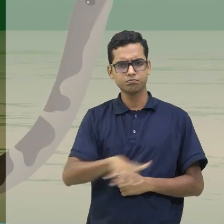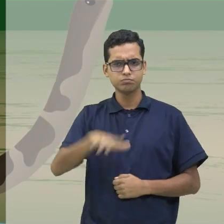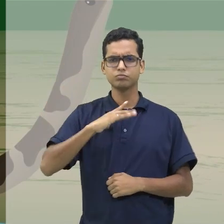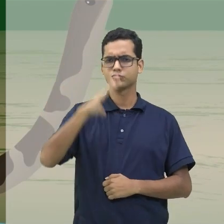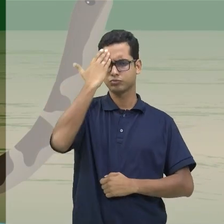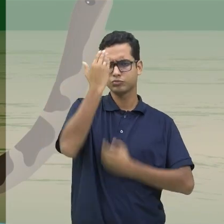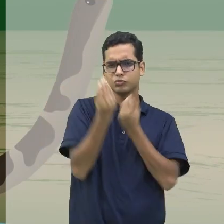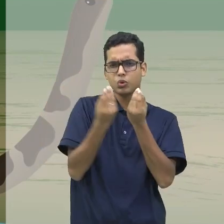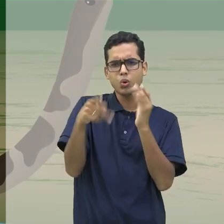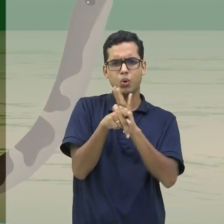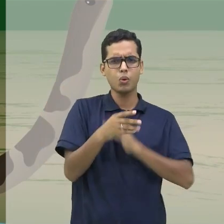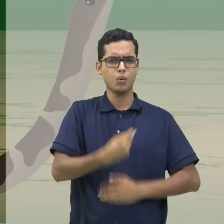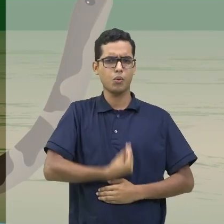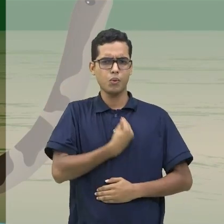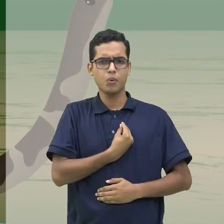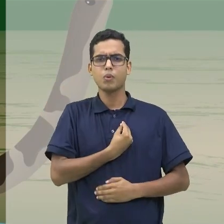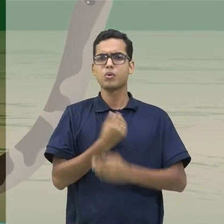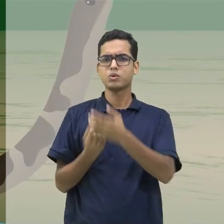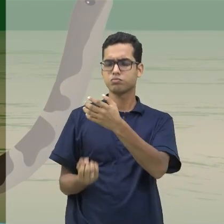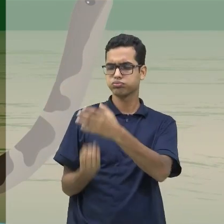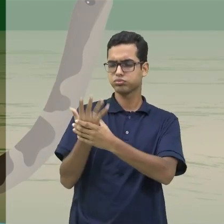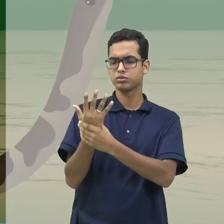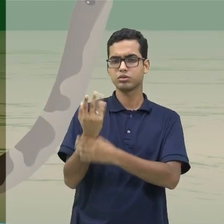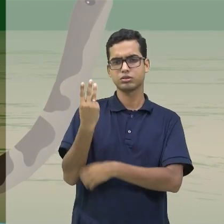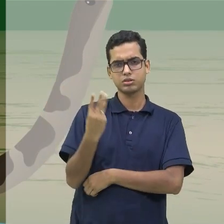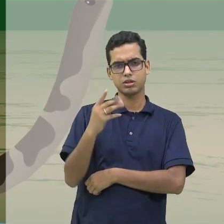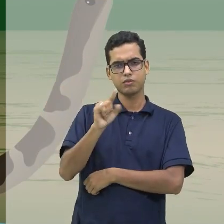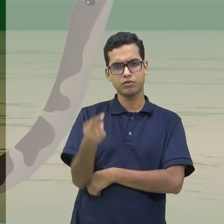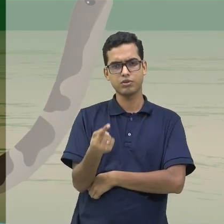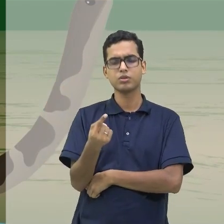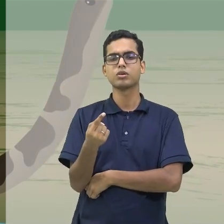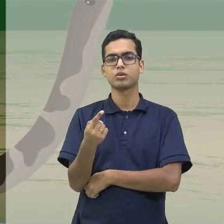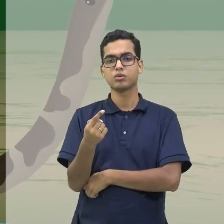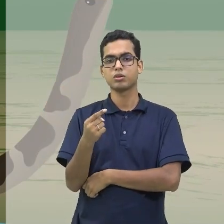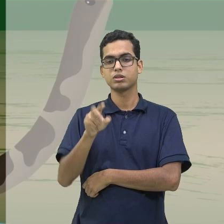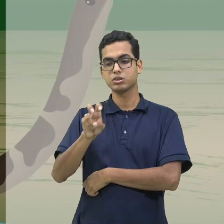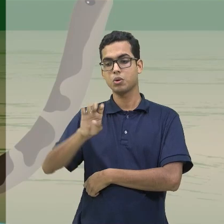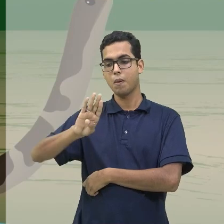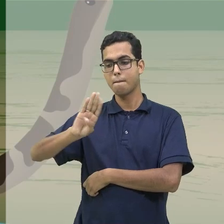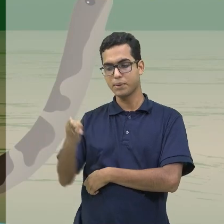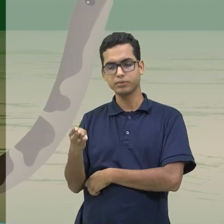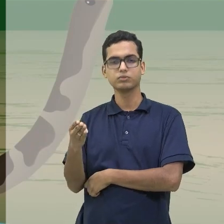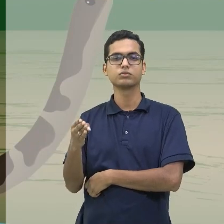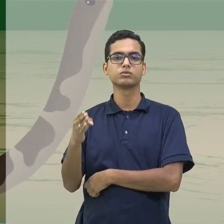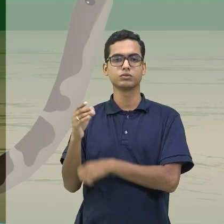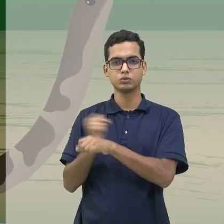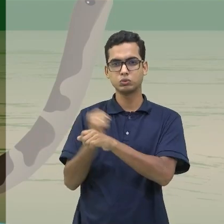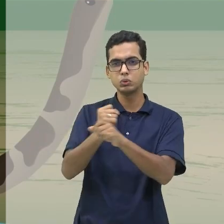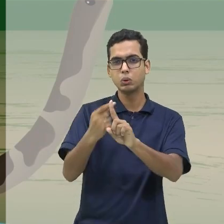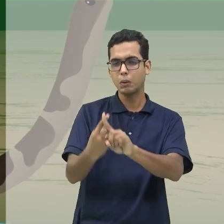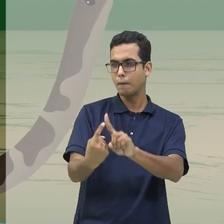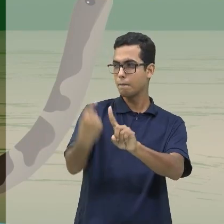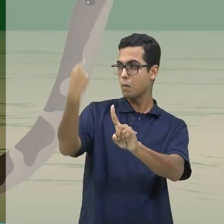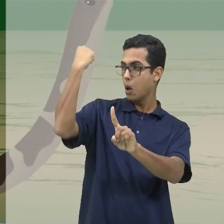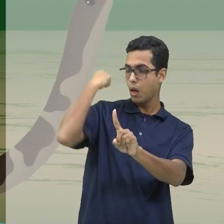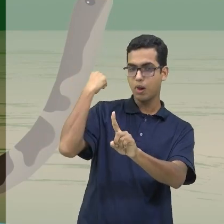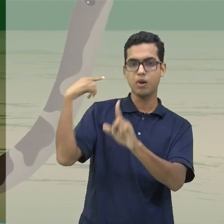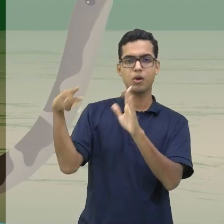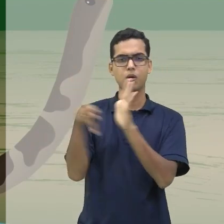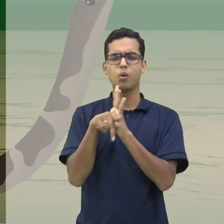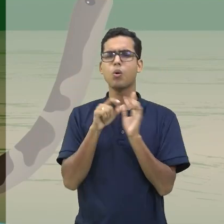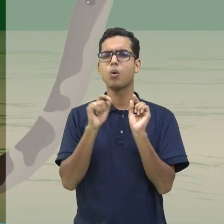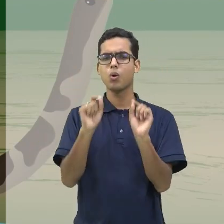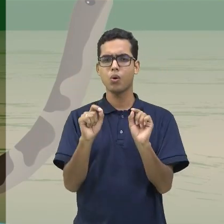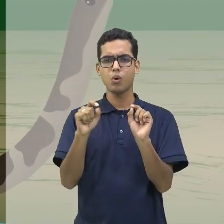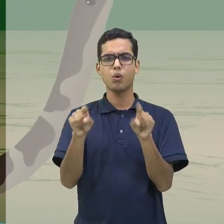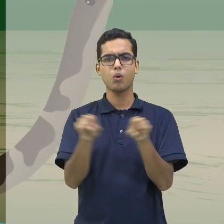a vida ela surgiu há cerca de 3,5 bilhões de anos a partir de moléculas orgânicas